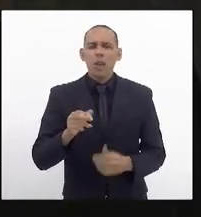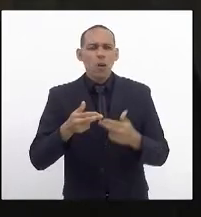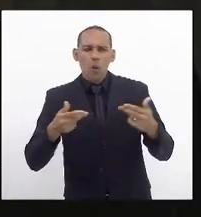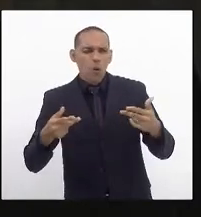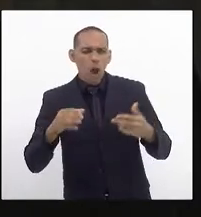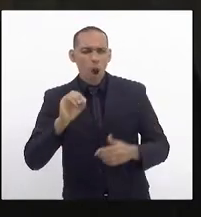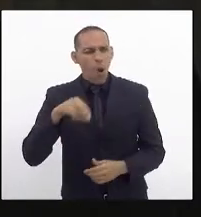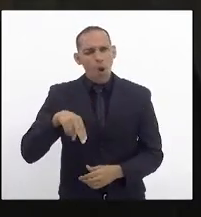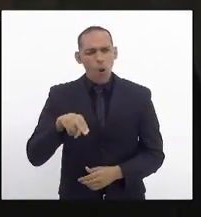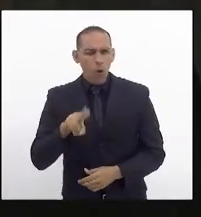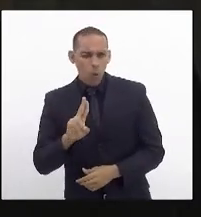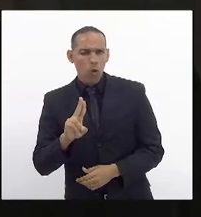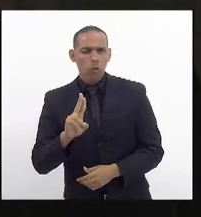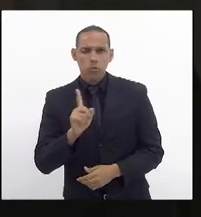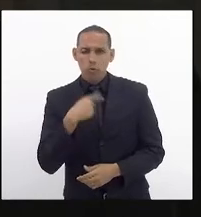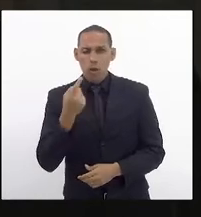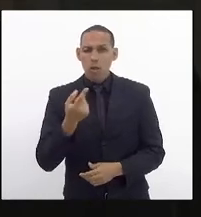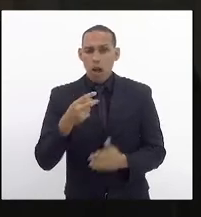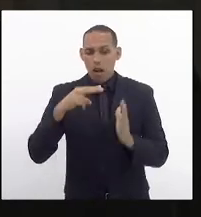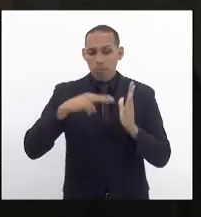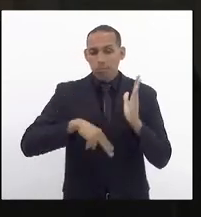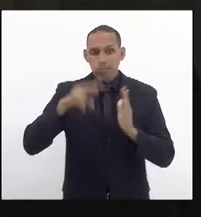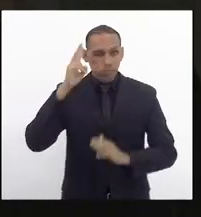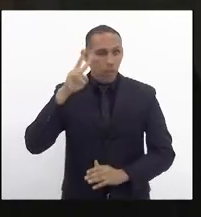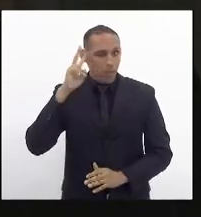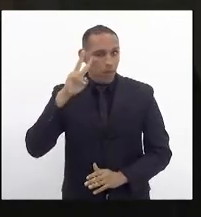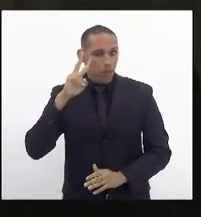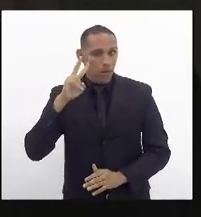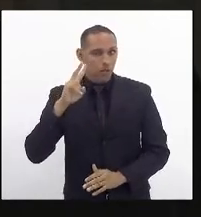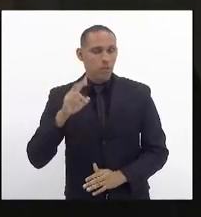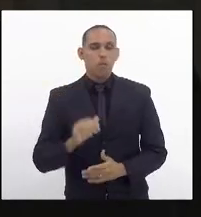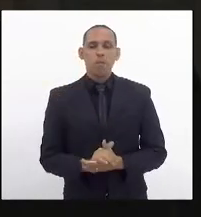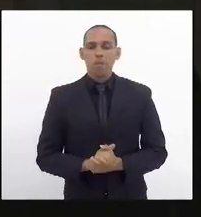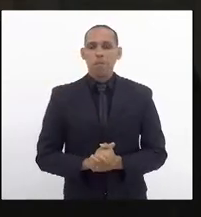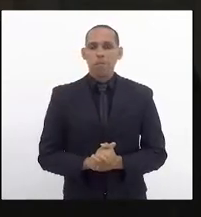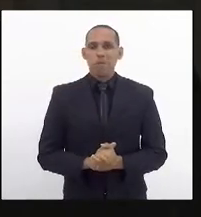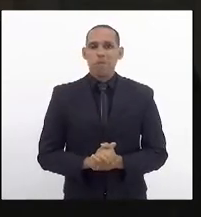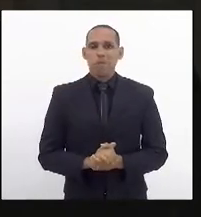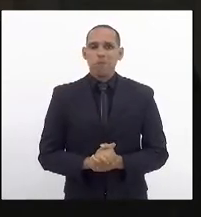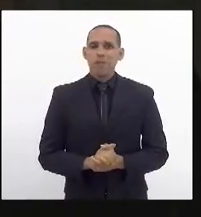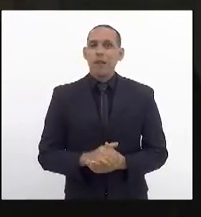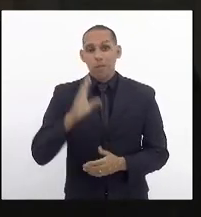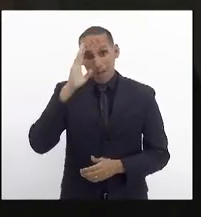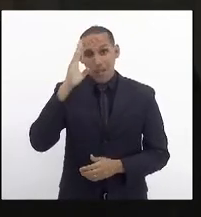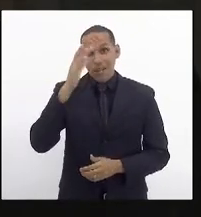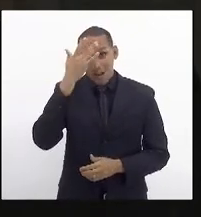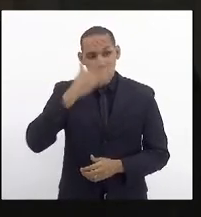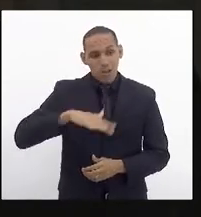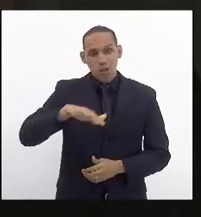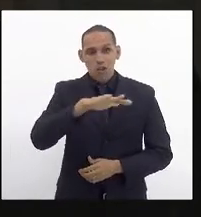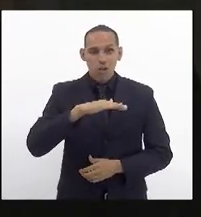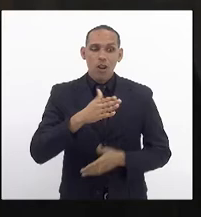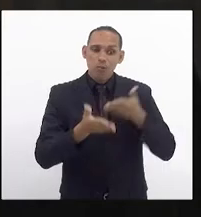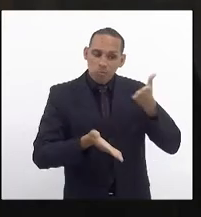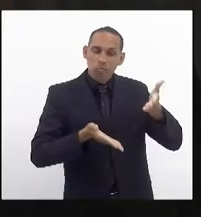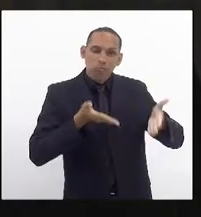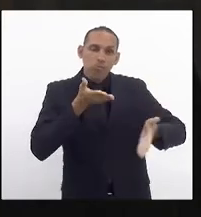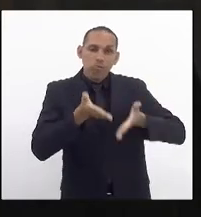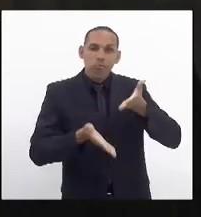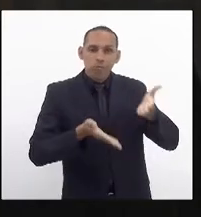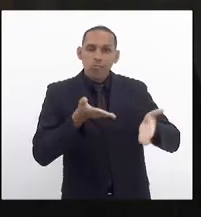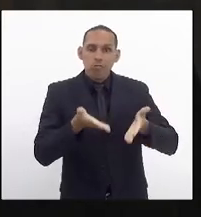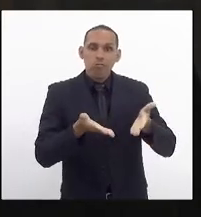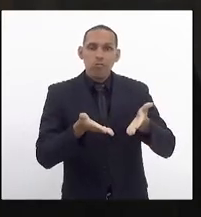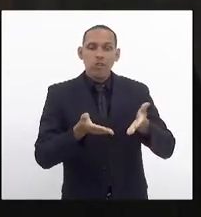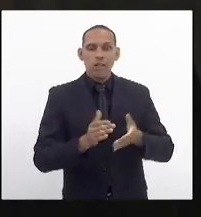ONU traz o que estudou que a gente tem que ter descanso lembrar eu pessoalmente o pessoal que tá na lidando com isso na no